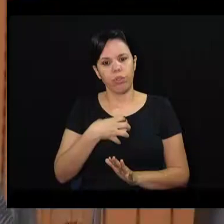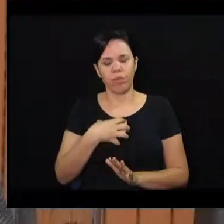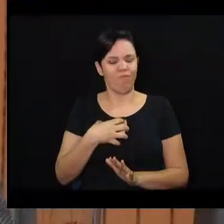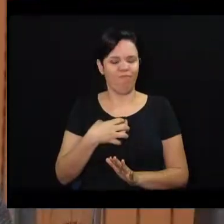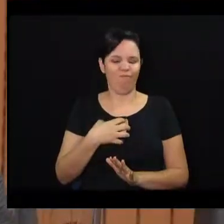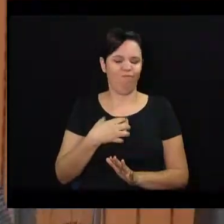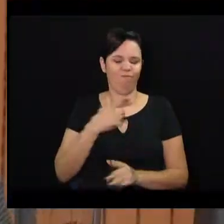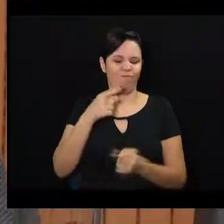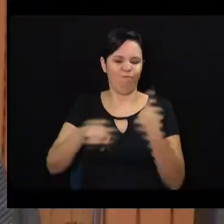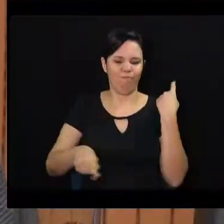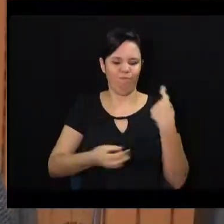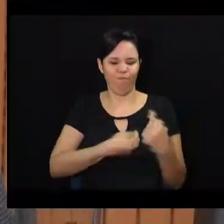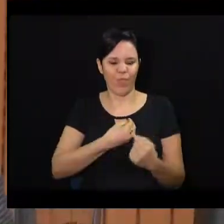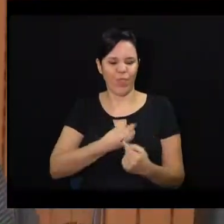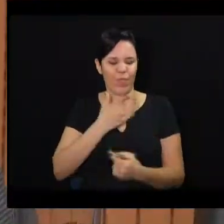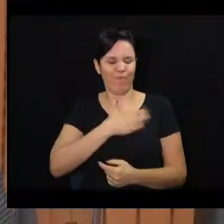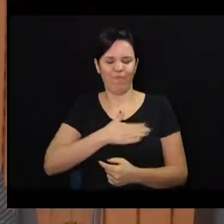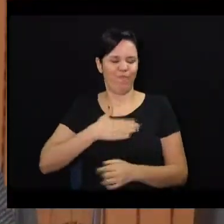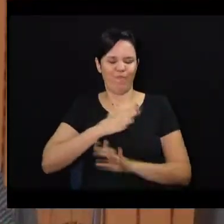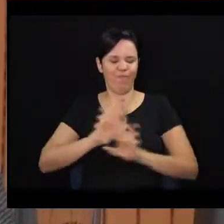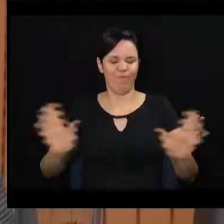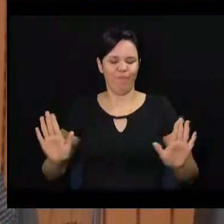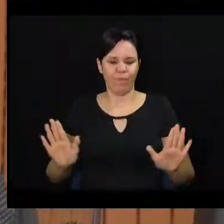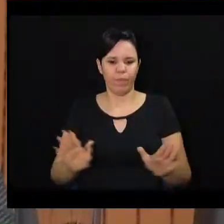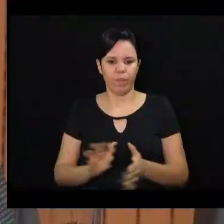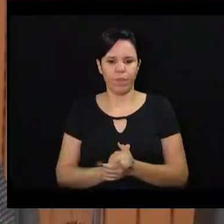mais o meu caminho, que eu teria que seguir.